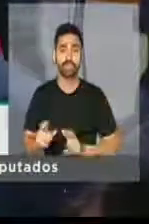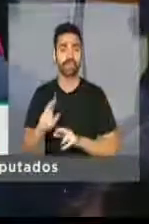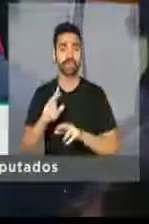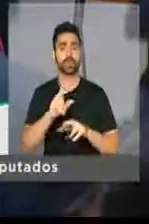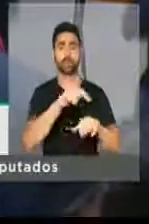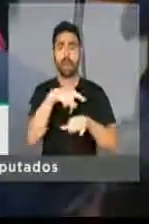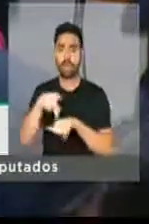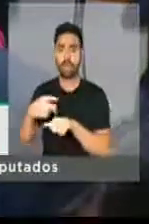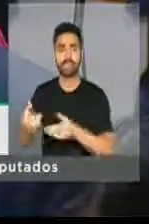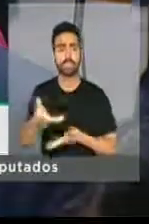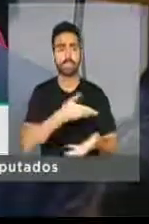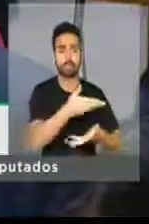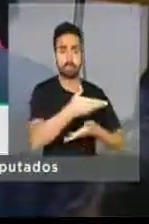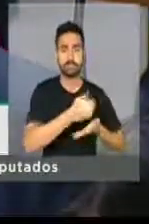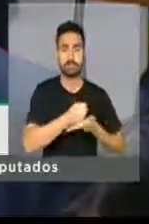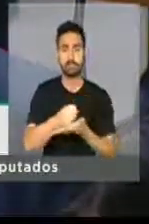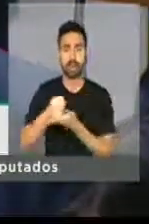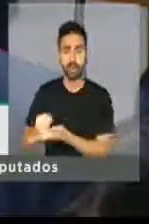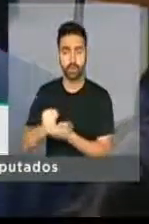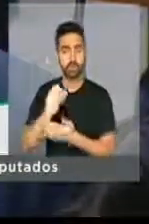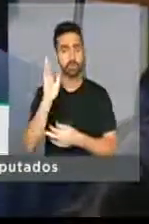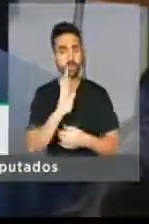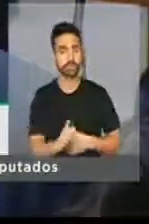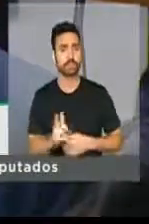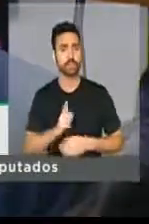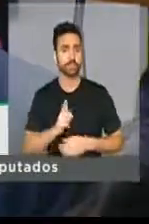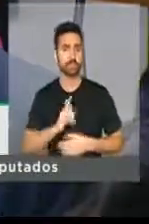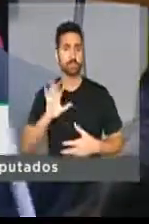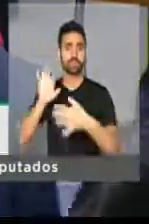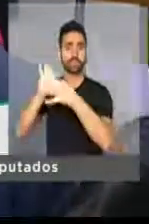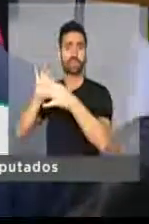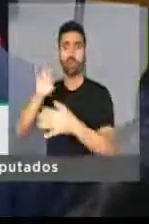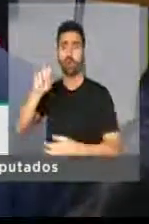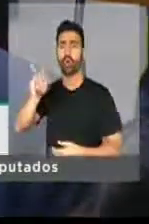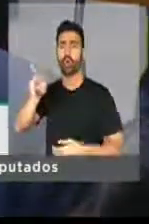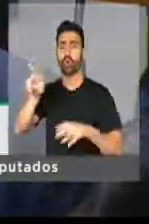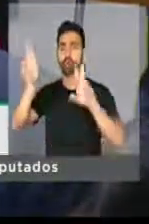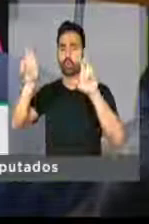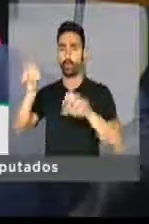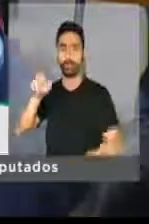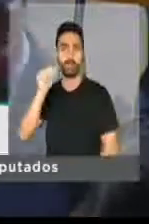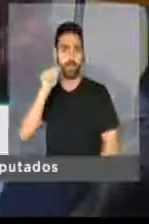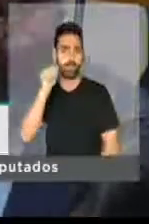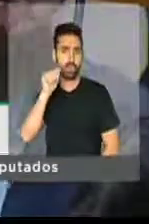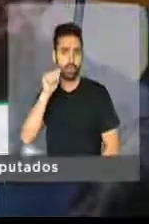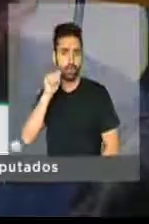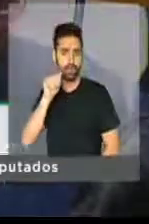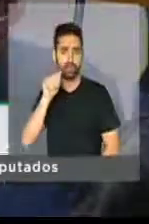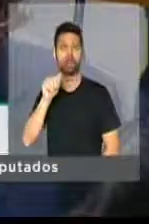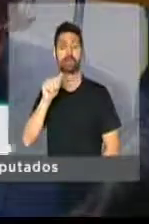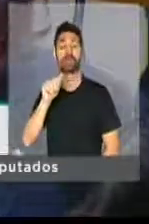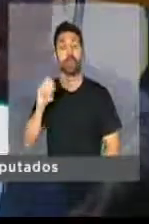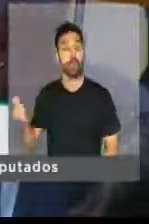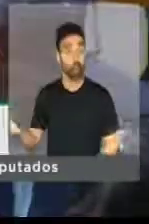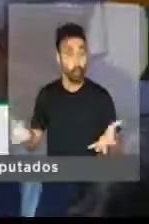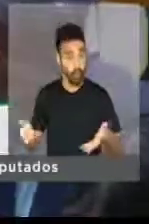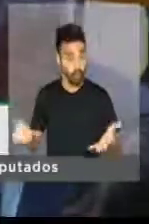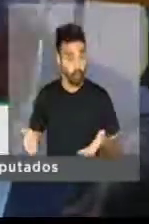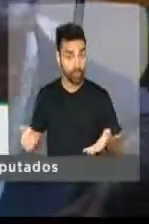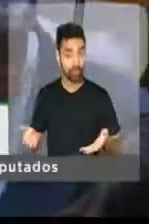mundo, das relações que o Brasil tem com a ONU Mulheres, que estará presente acompanhando hoje